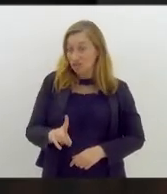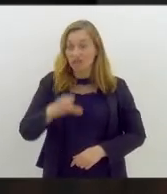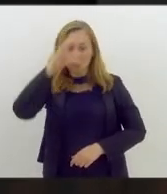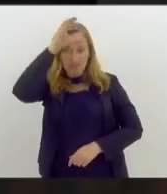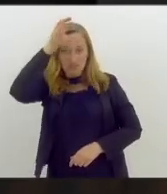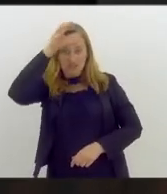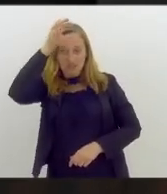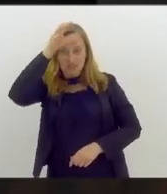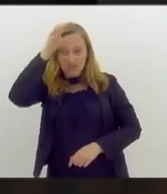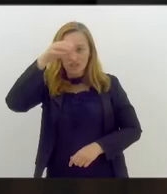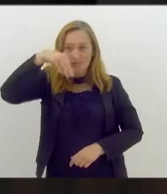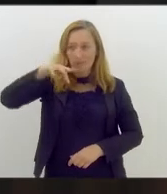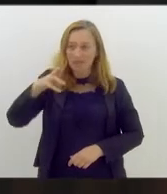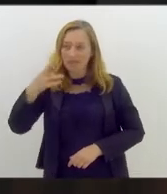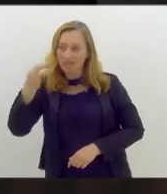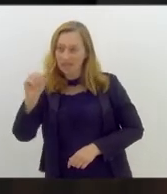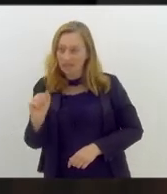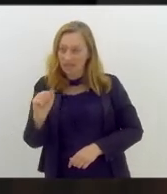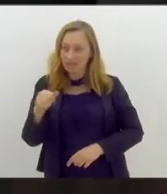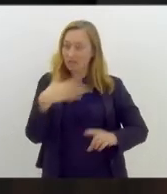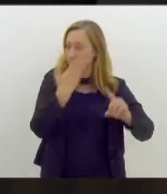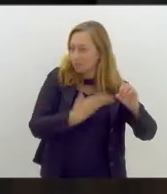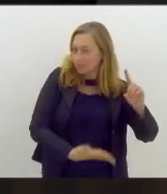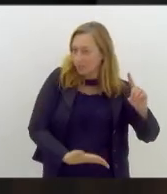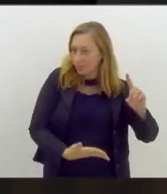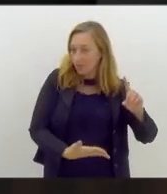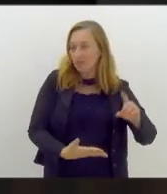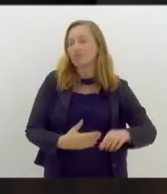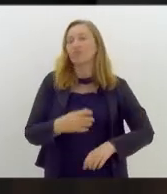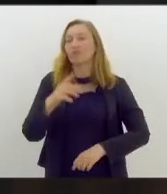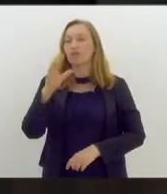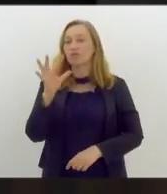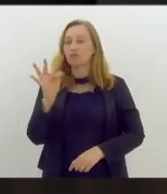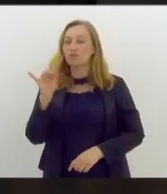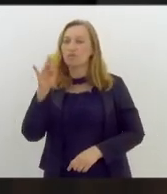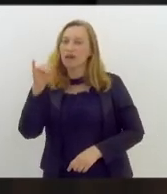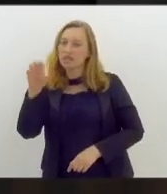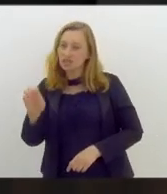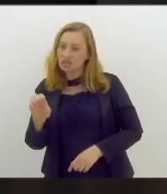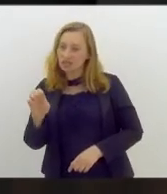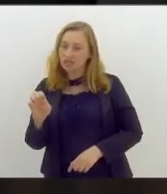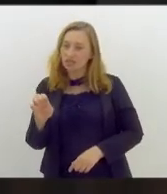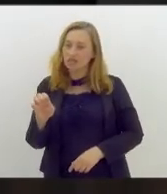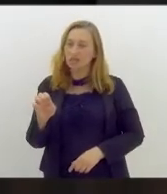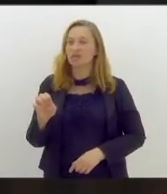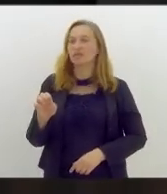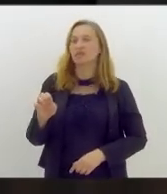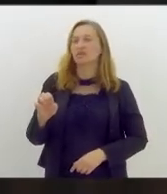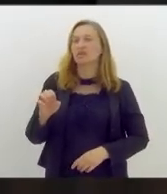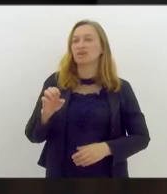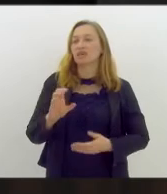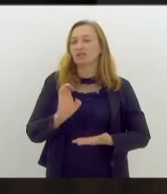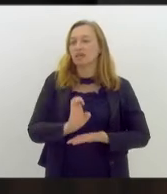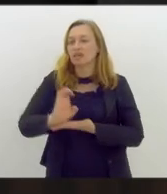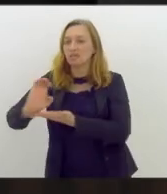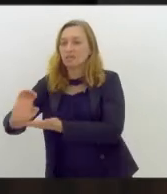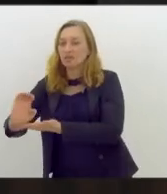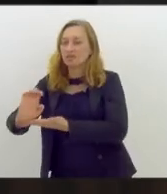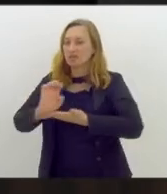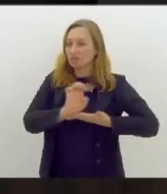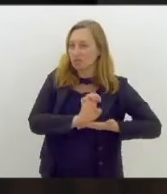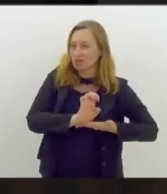e madrinha do homenageado, diretora da Funplasta Representações, Importação e